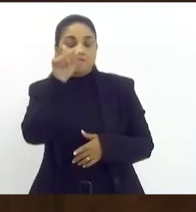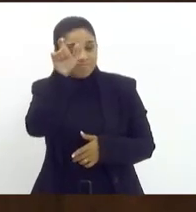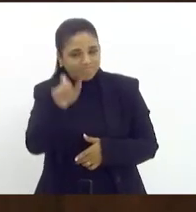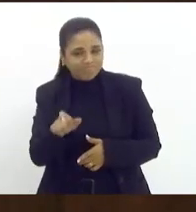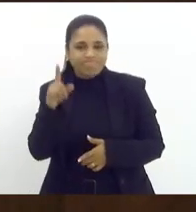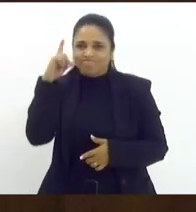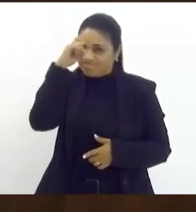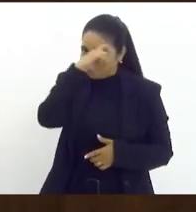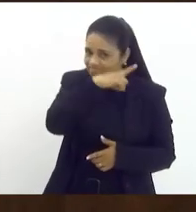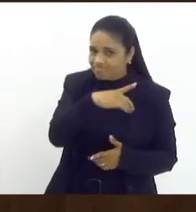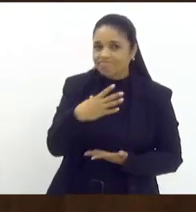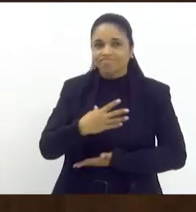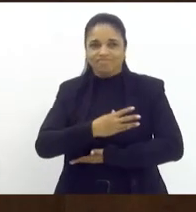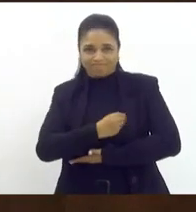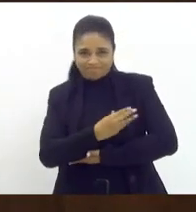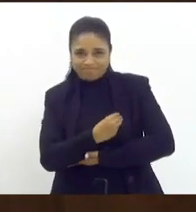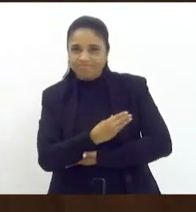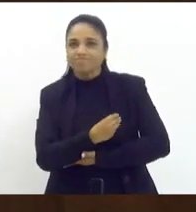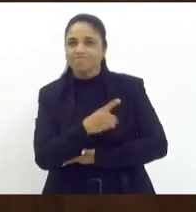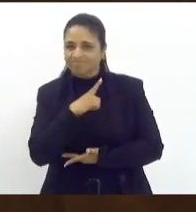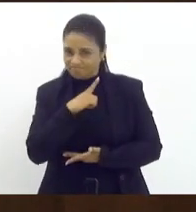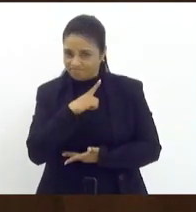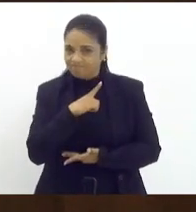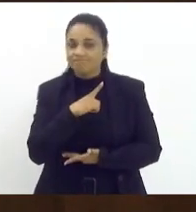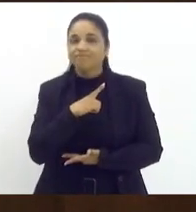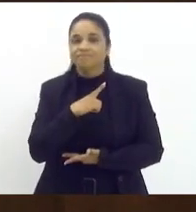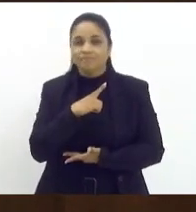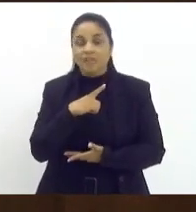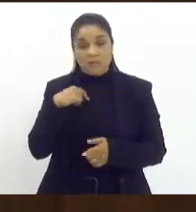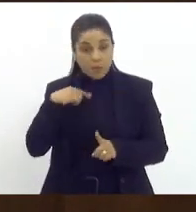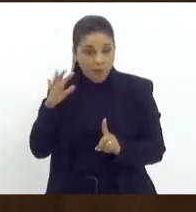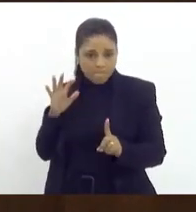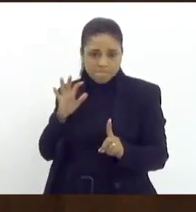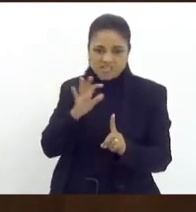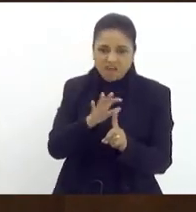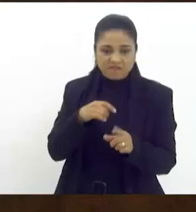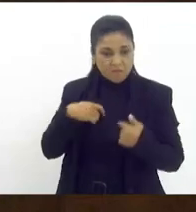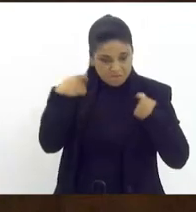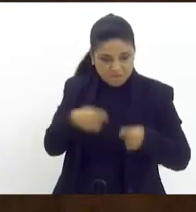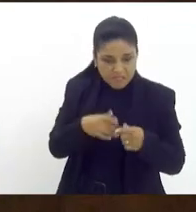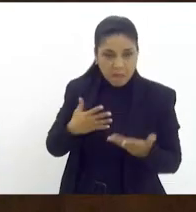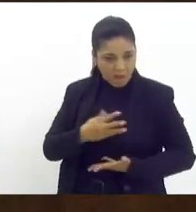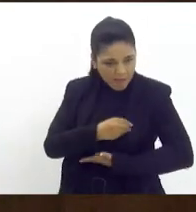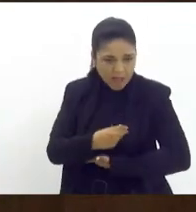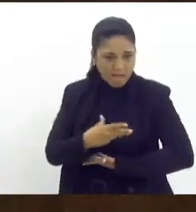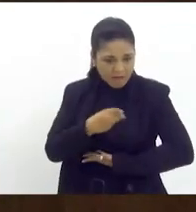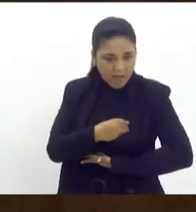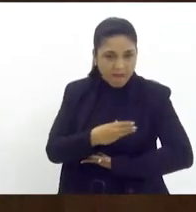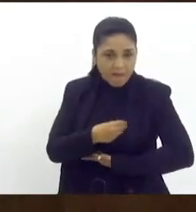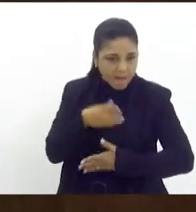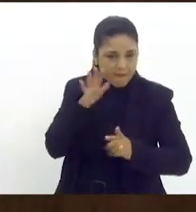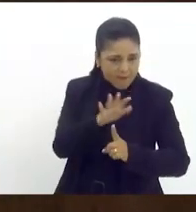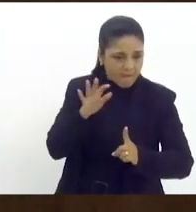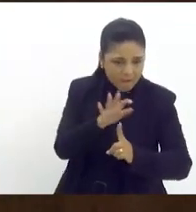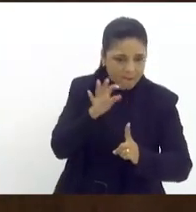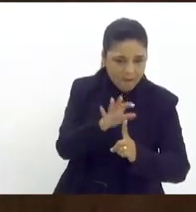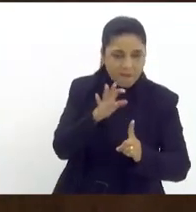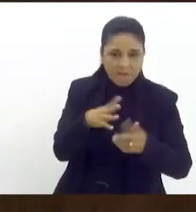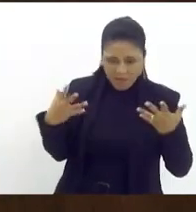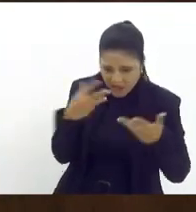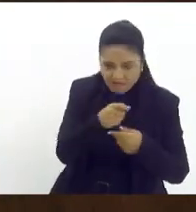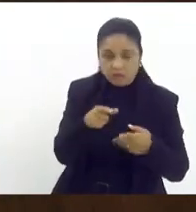pela dificuldade amamentar enquanto tem toda uma pressão da sociedade zero você tem que amamentar você tem que fazer aquilo é uma coisa linda é maravilhosa